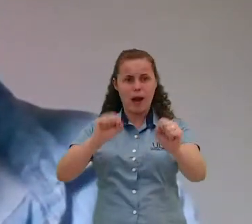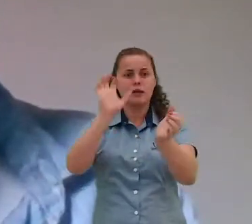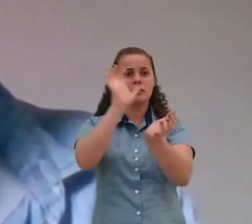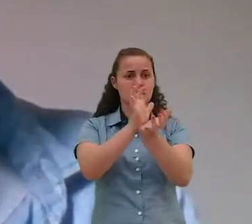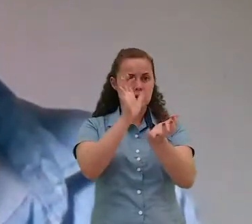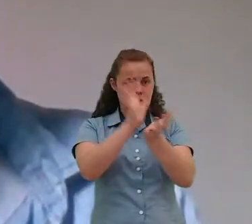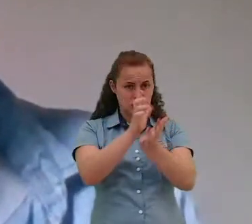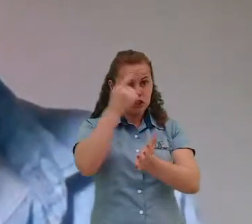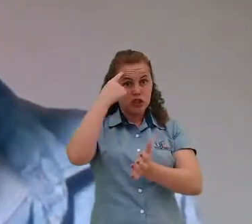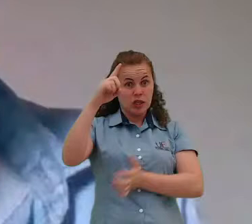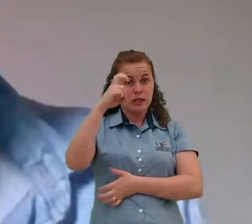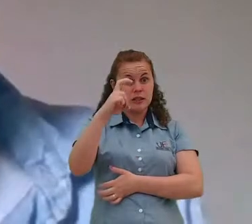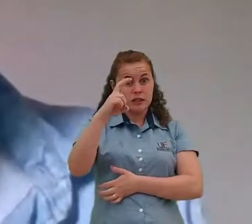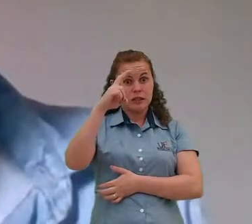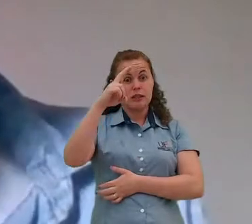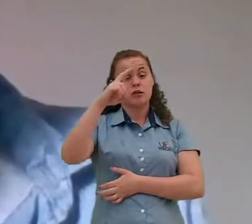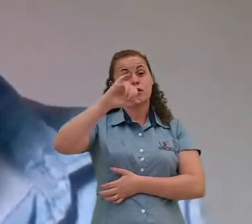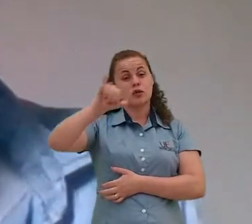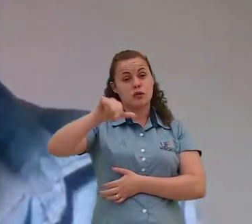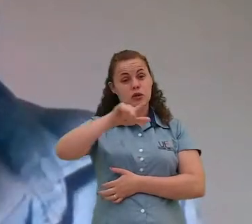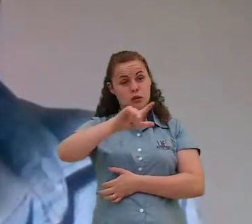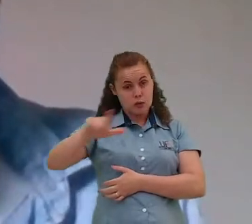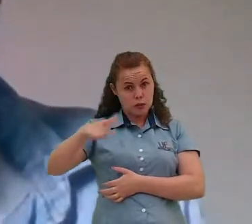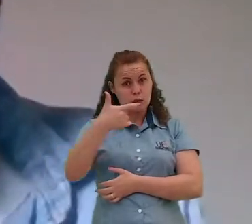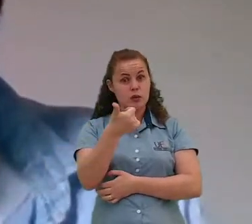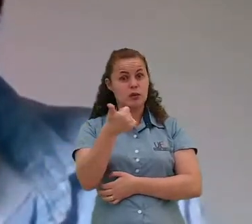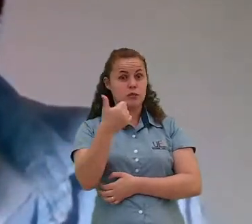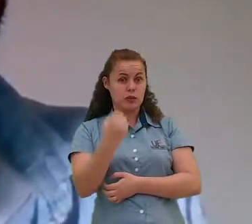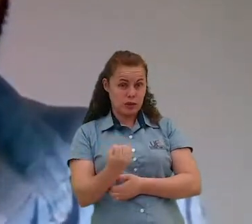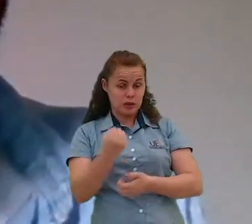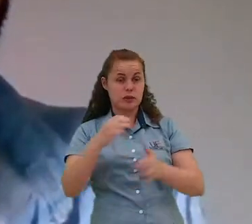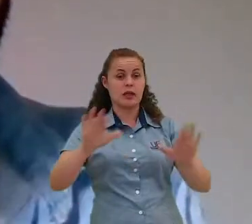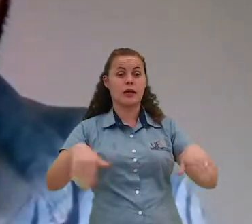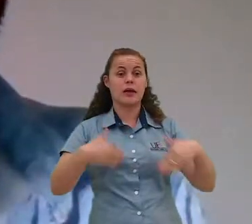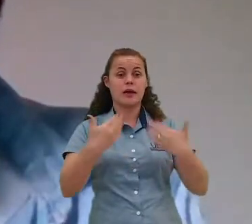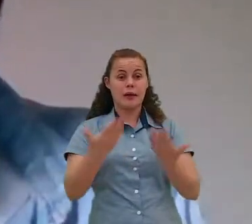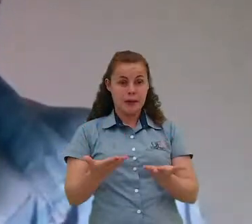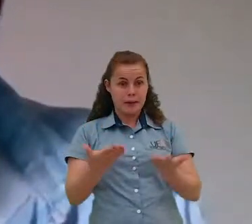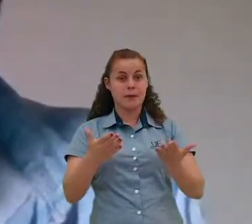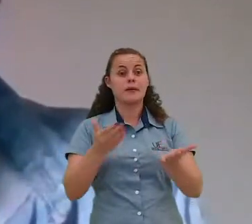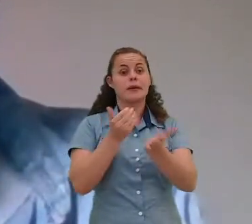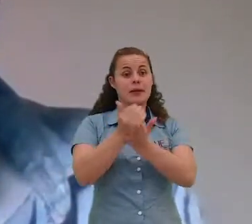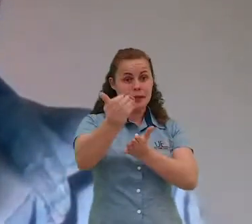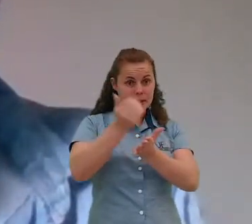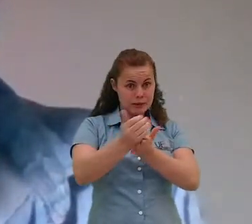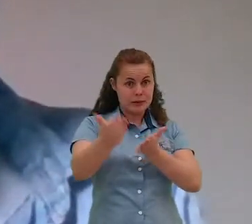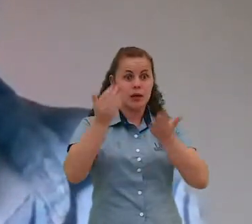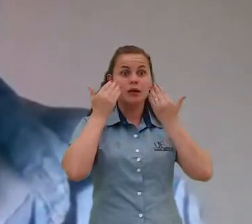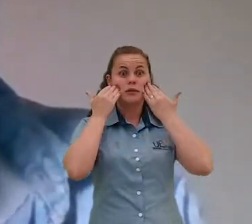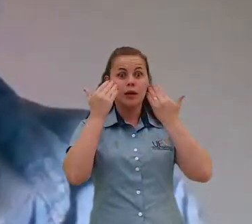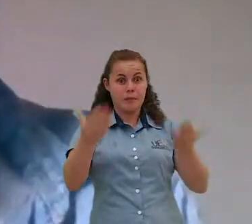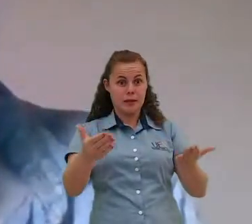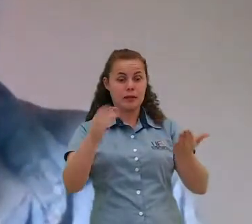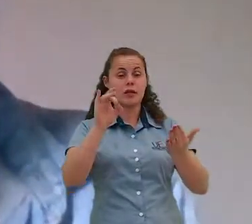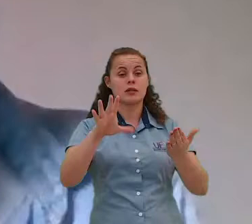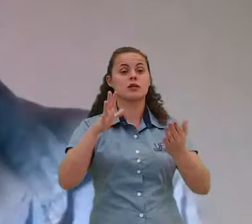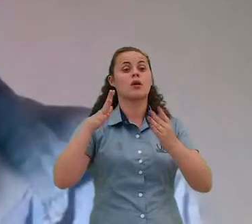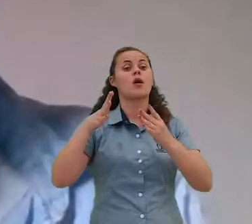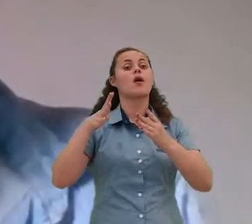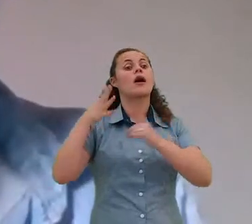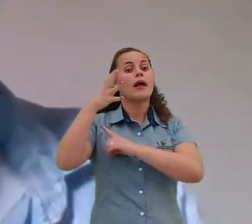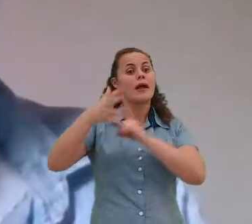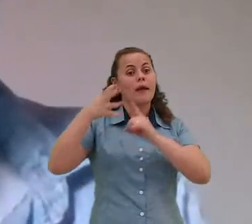ocorreu no dia 5 de julho de 2016, quando a intenção inicial era de apresentar apenas em eventos